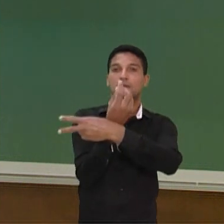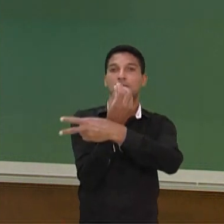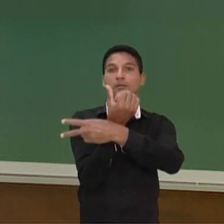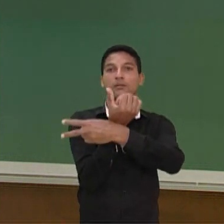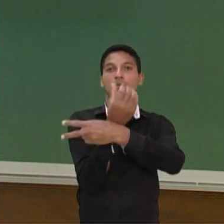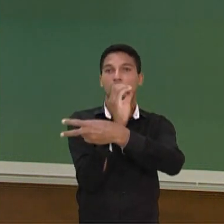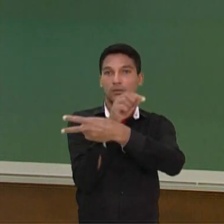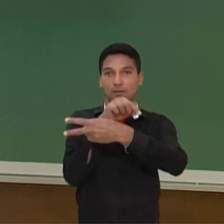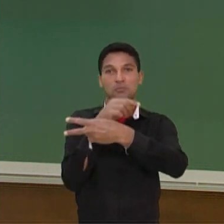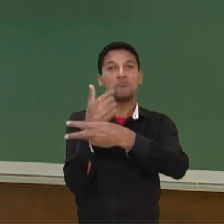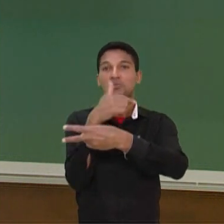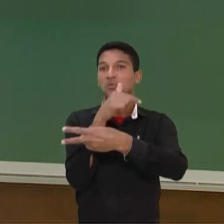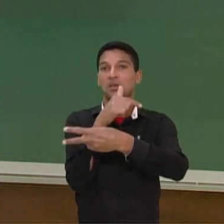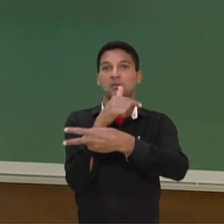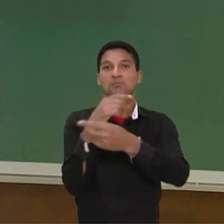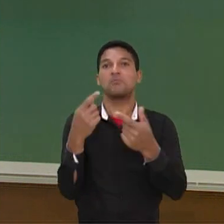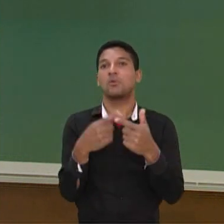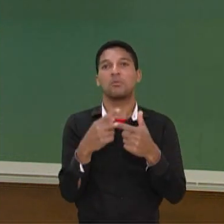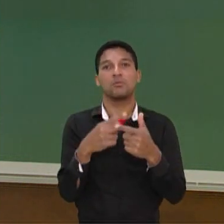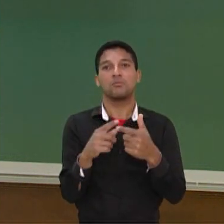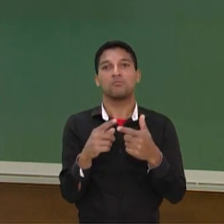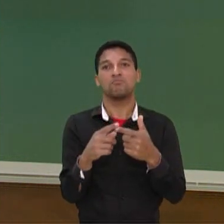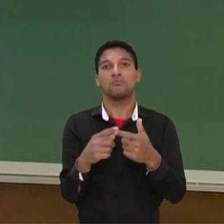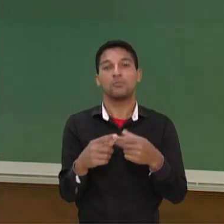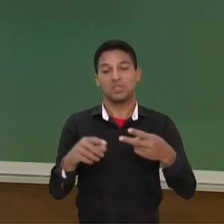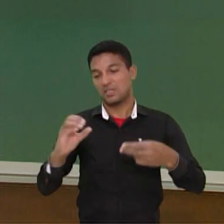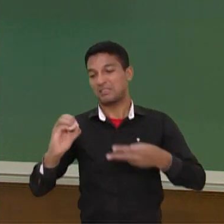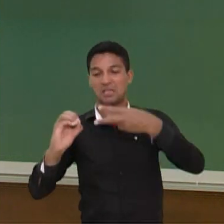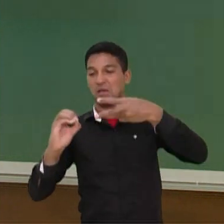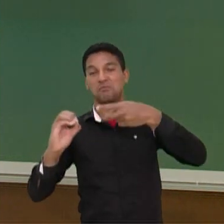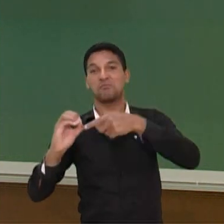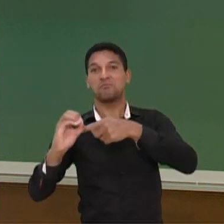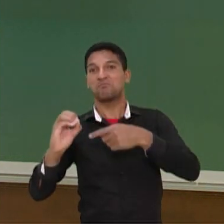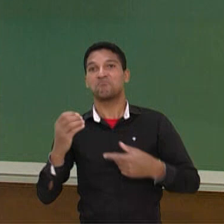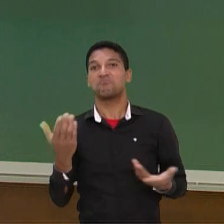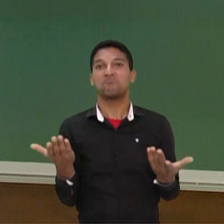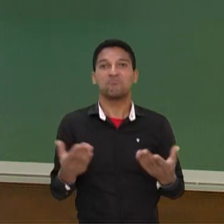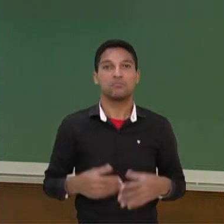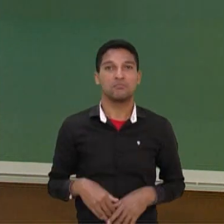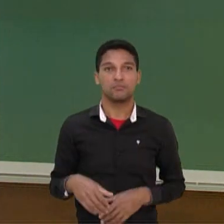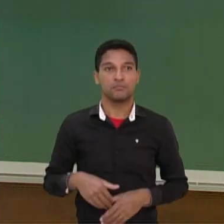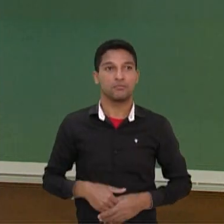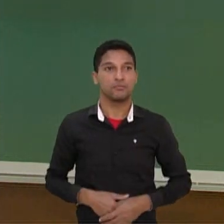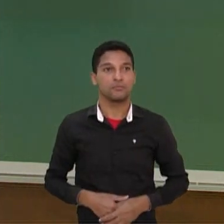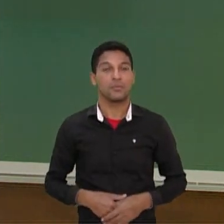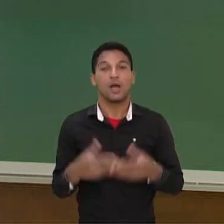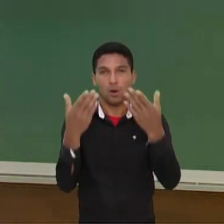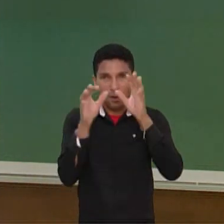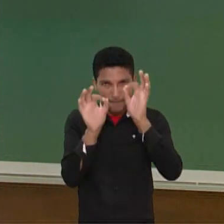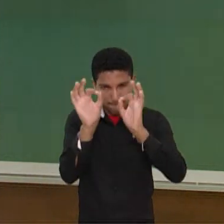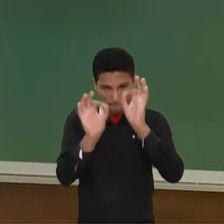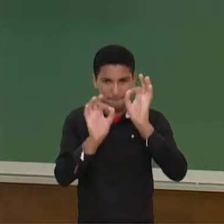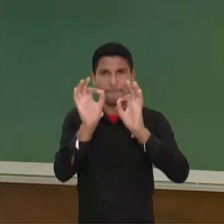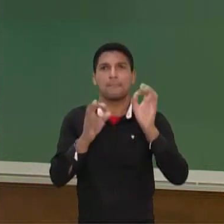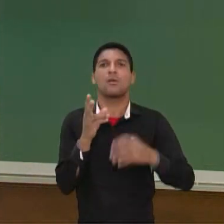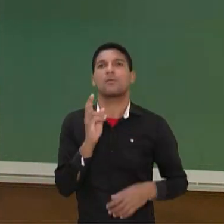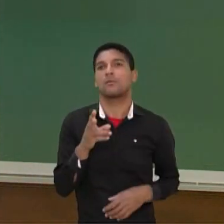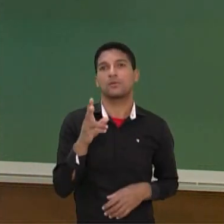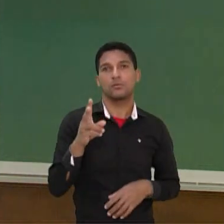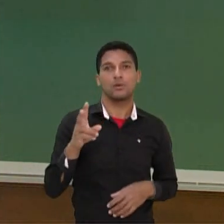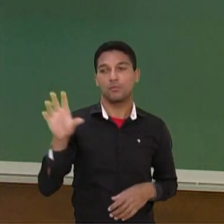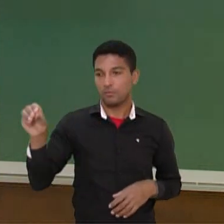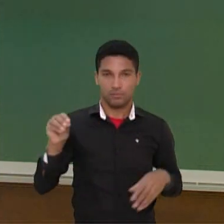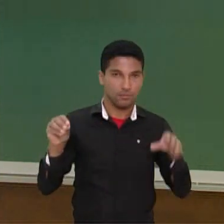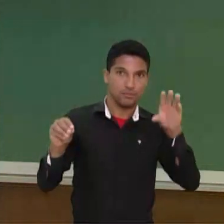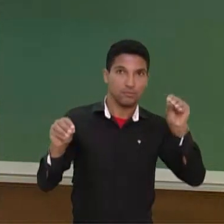Beleza? E aqui, o que eu posso fazer mais, né? Ajustando mais aqui para ficar do jeitinho que eu quero para resolver lá através da fórmula